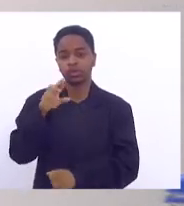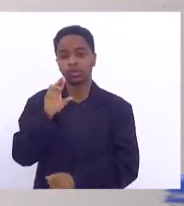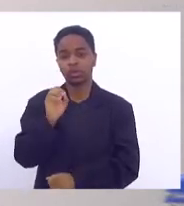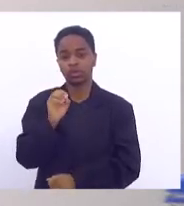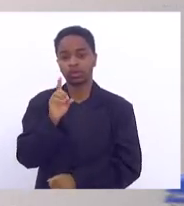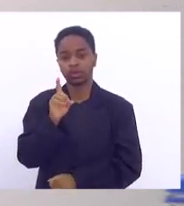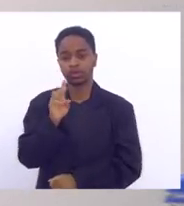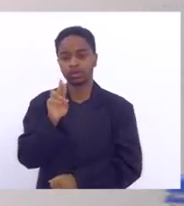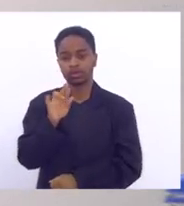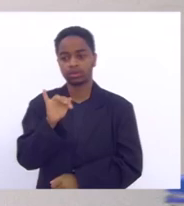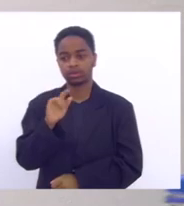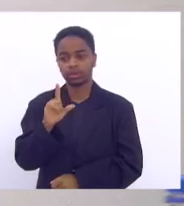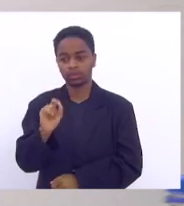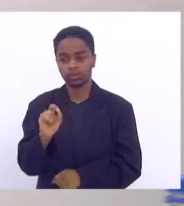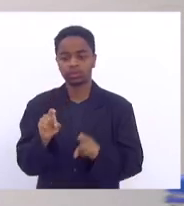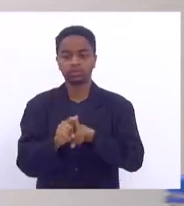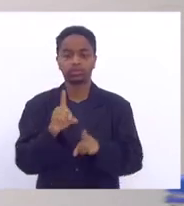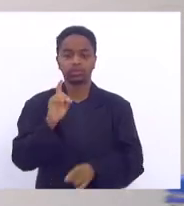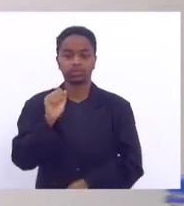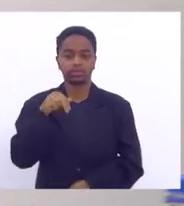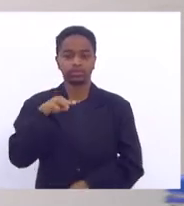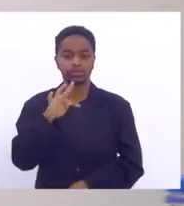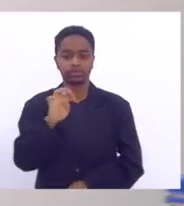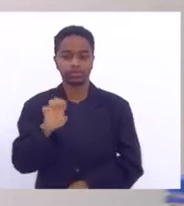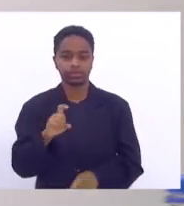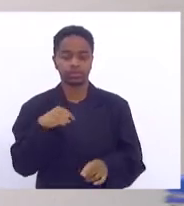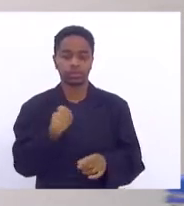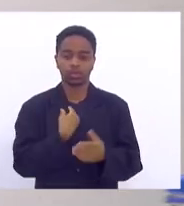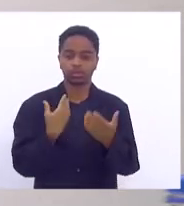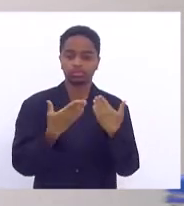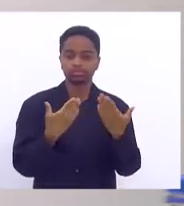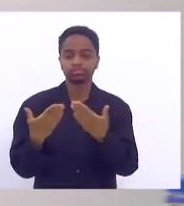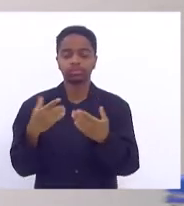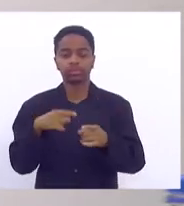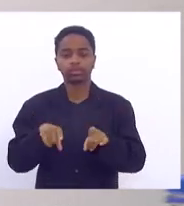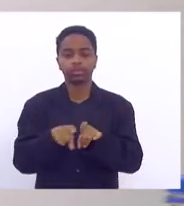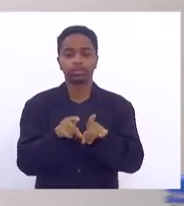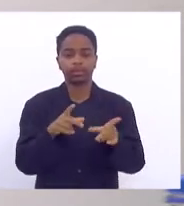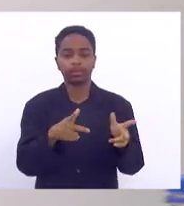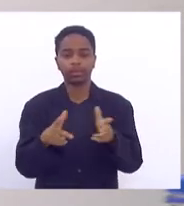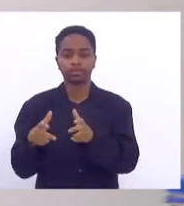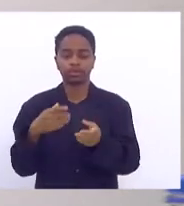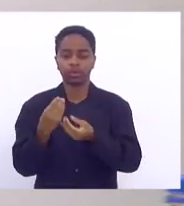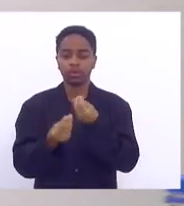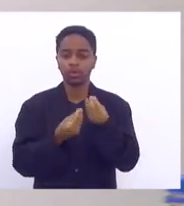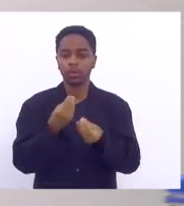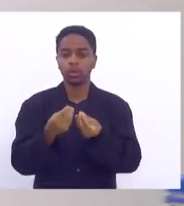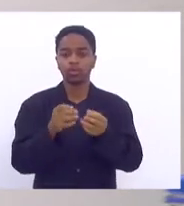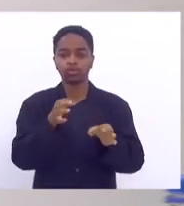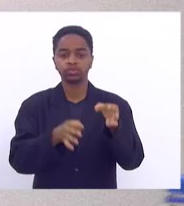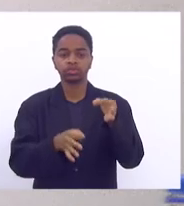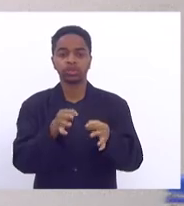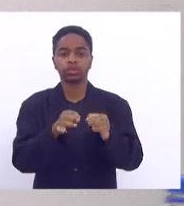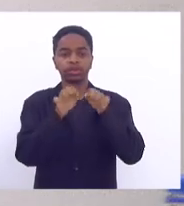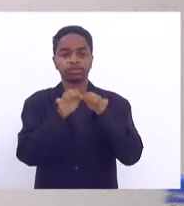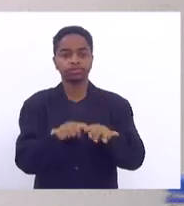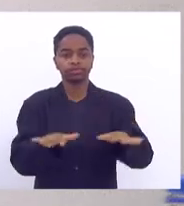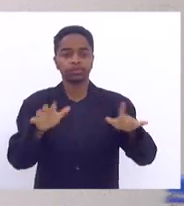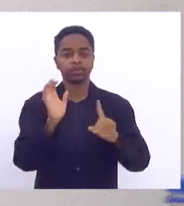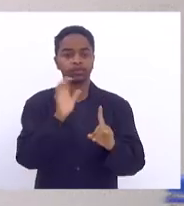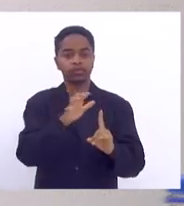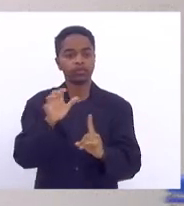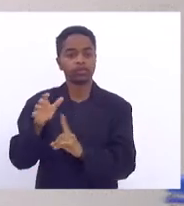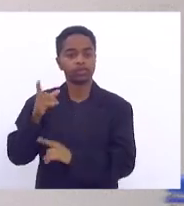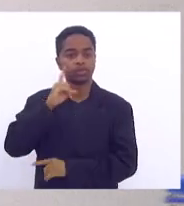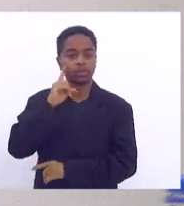a gente conversando D Fátima Dra Denise e vendo como que a repercussão desse julgamento afeta o